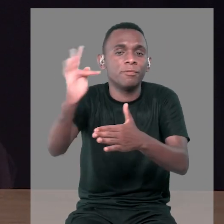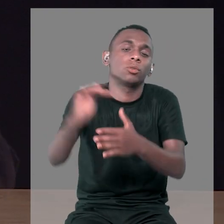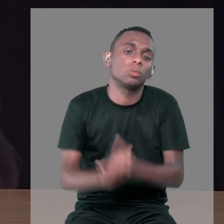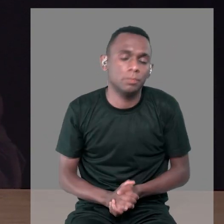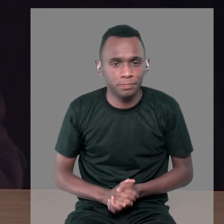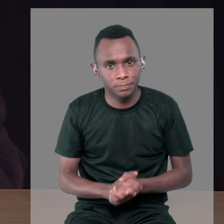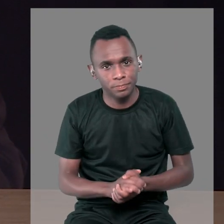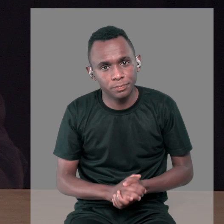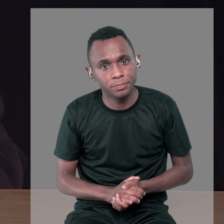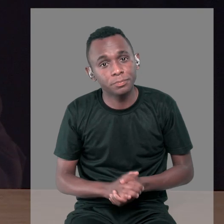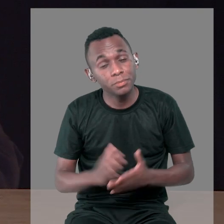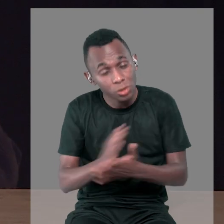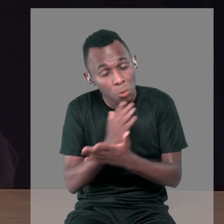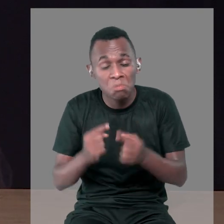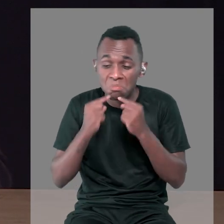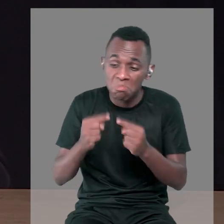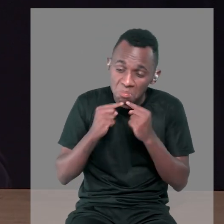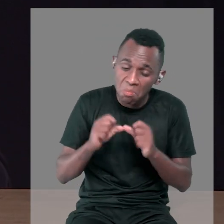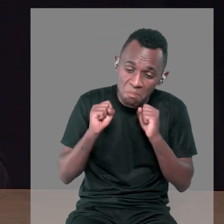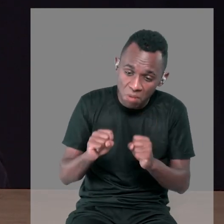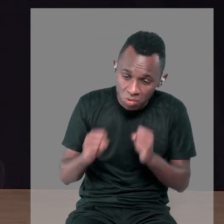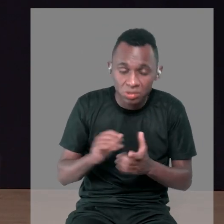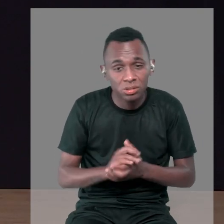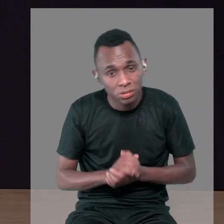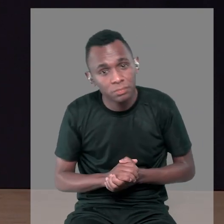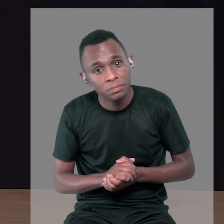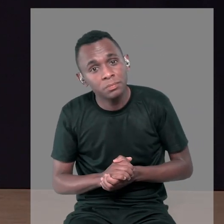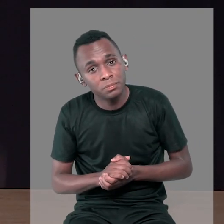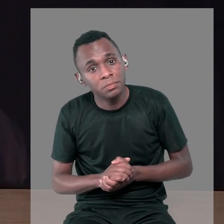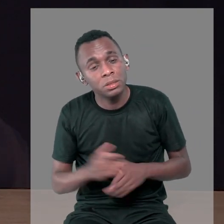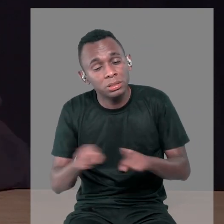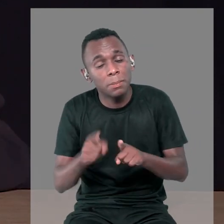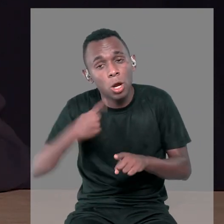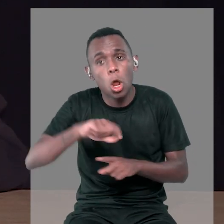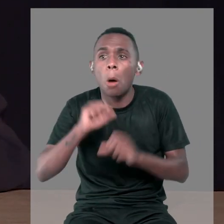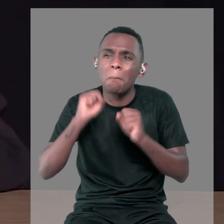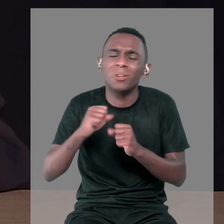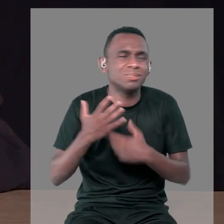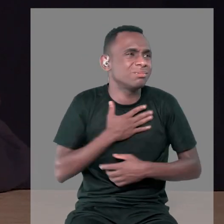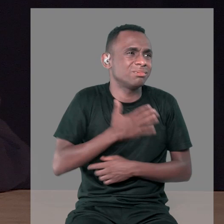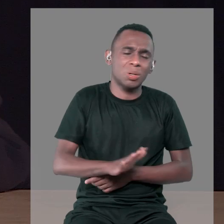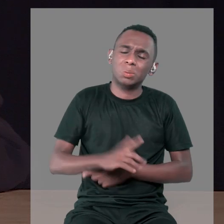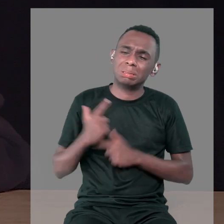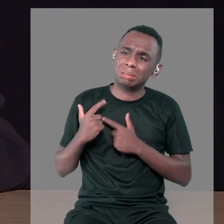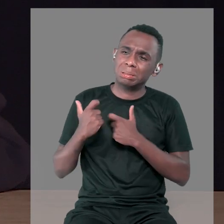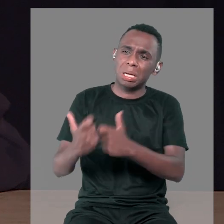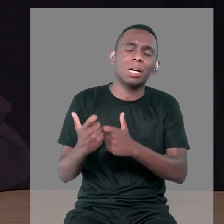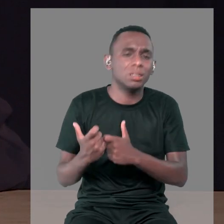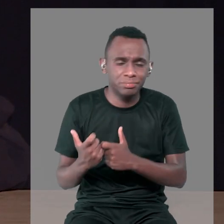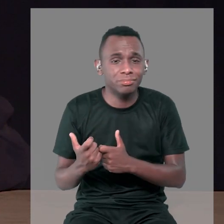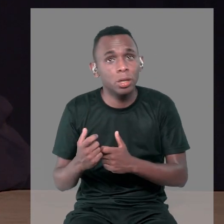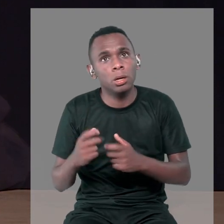seja criticável, né? Ainda que a gente possa detestar a guerra, como o pacifismo nos